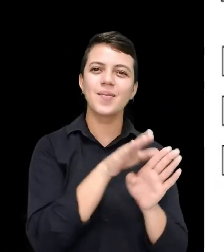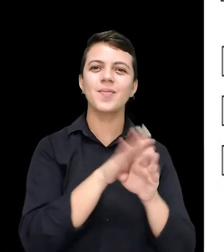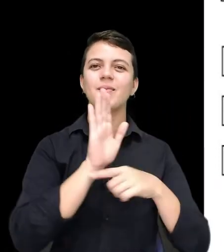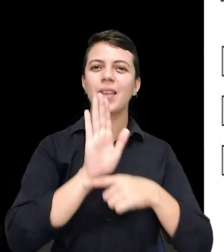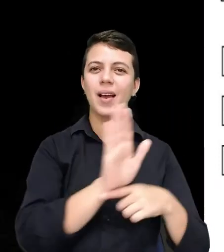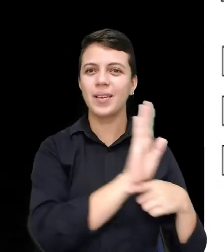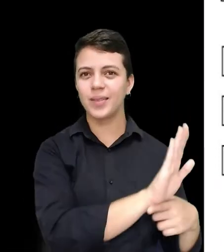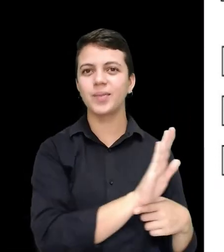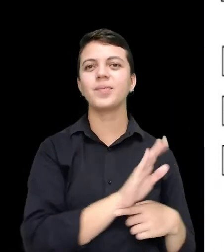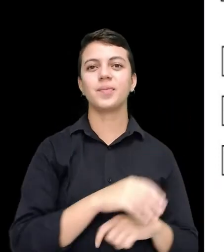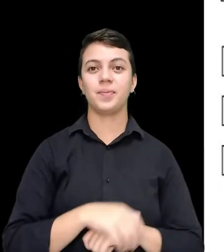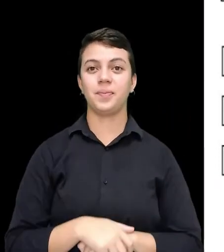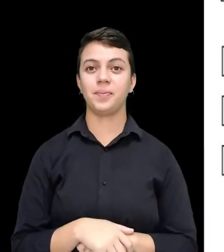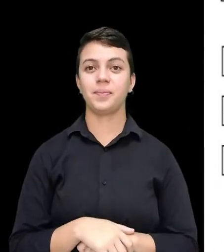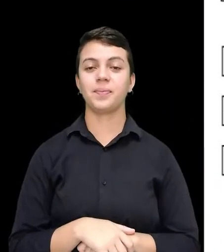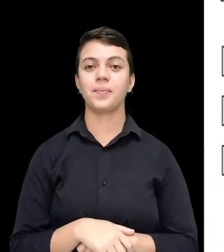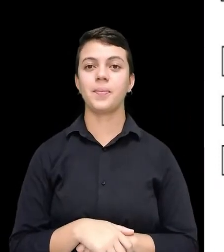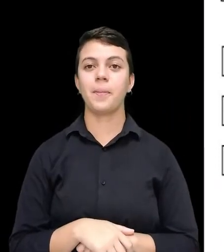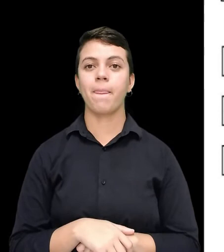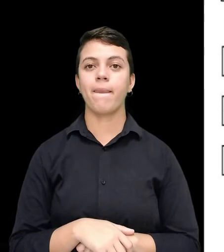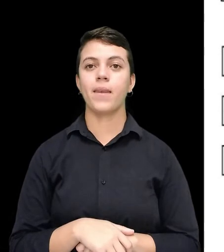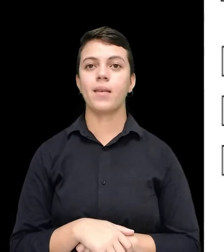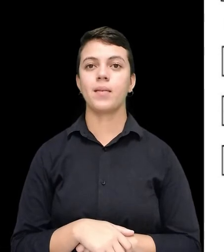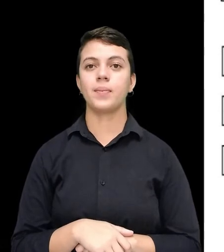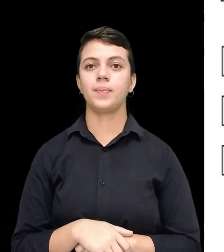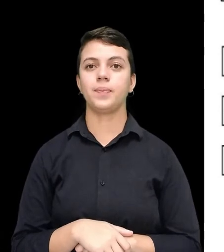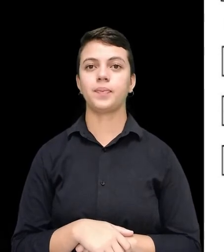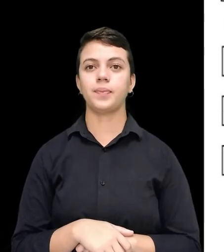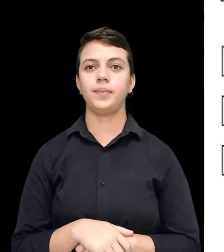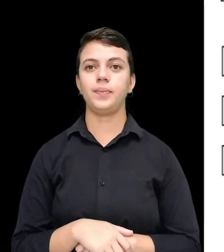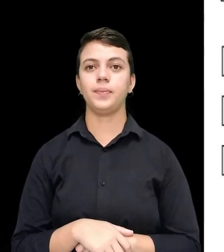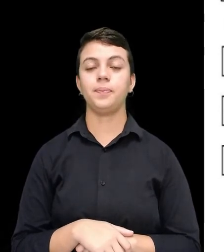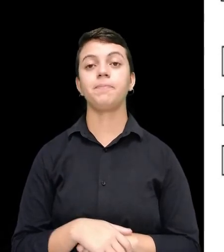processo ensino-aprendizagem. No caso,